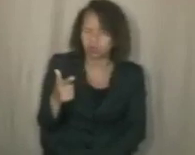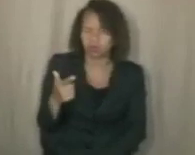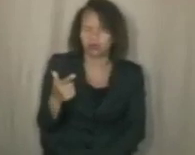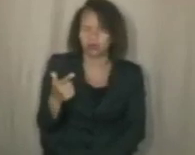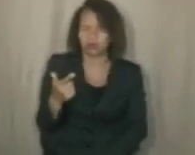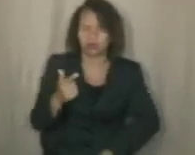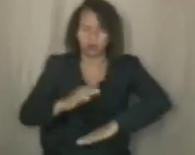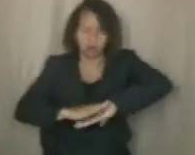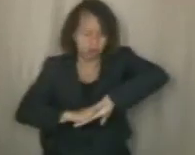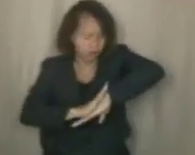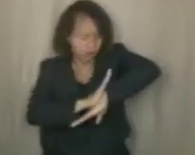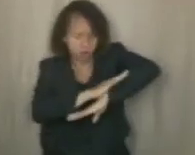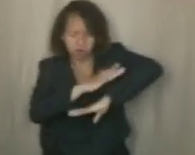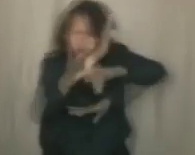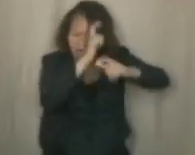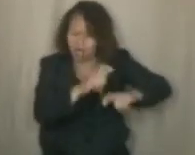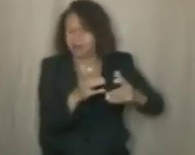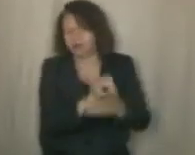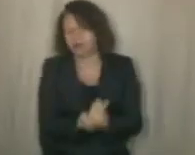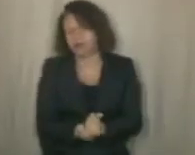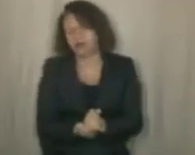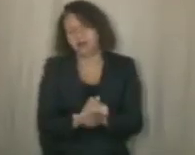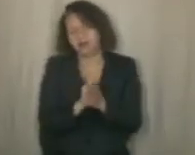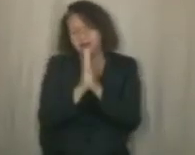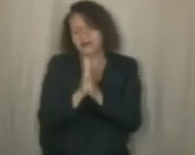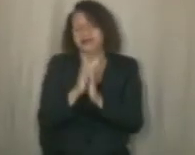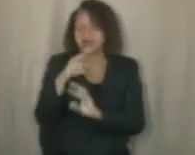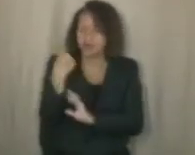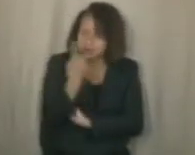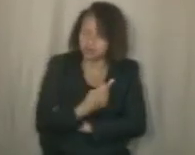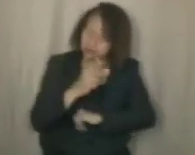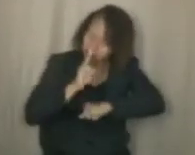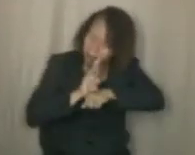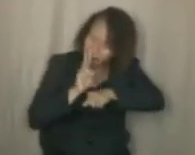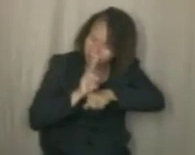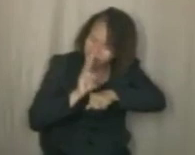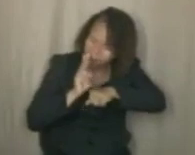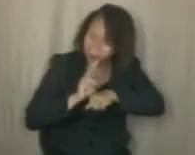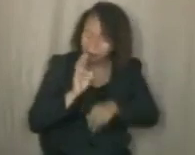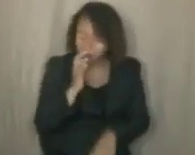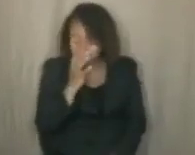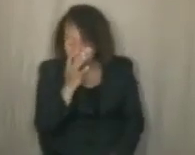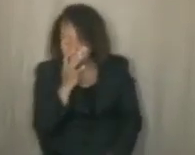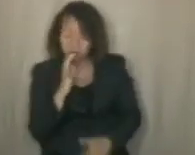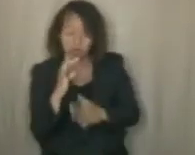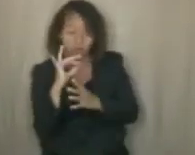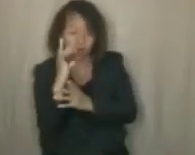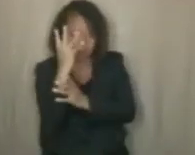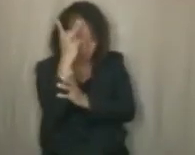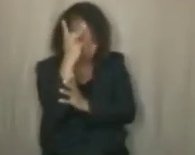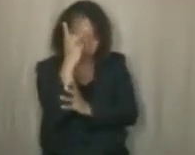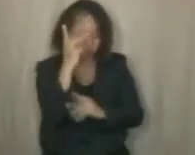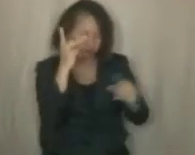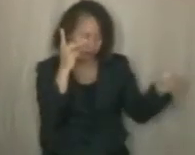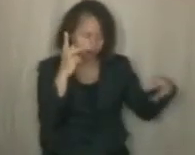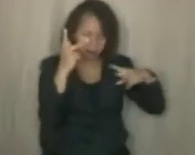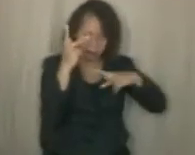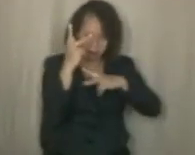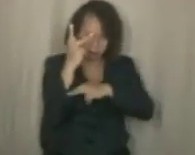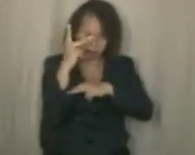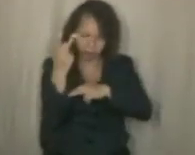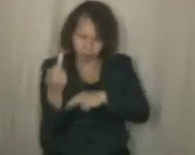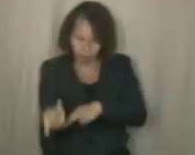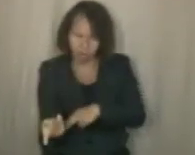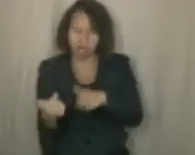de encosta nos não rimos da nossa cidade então se a gente fizer uma manutenção cresceu a vegetação a gente vai lá a equipe